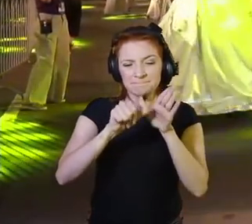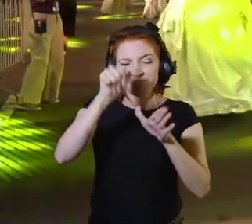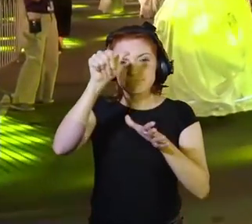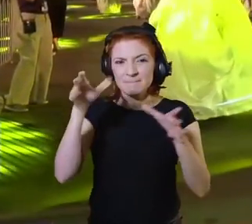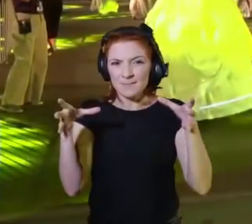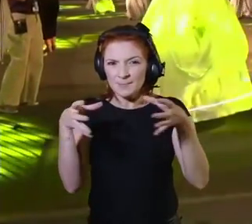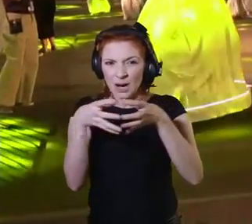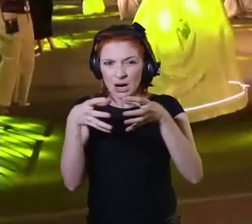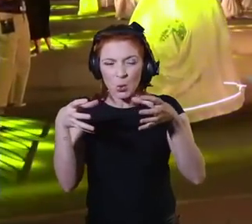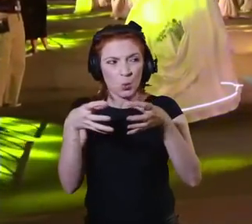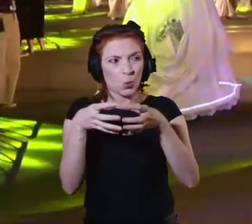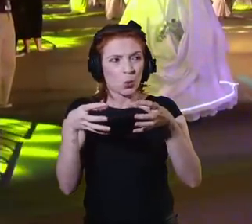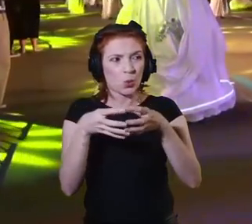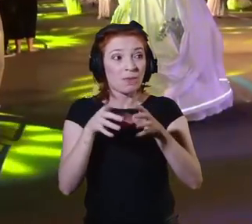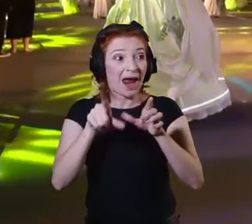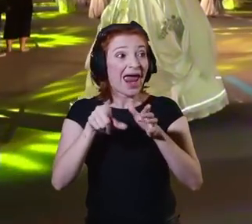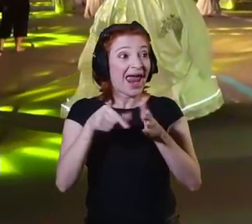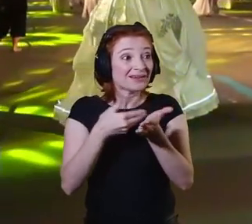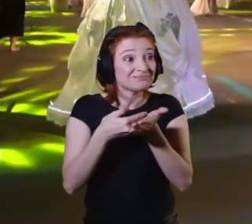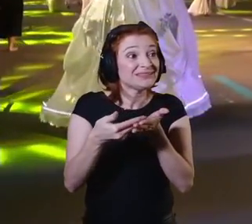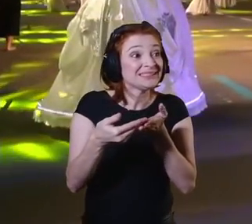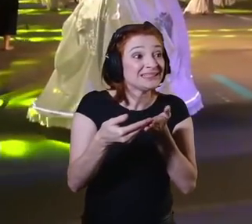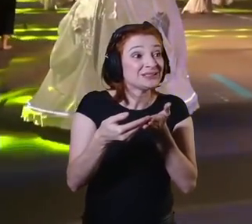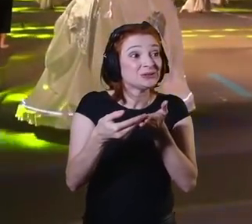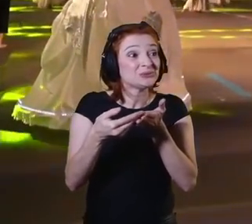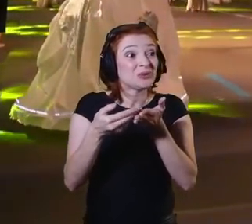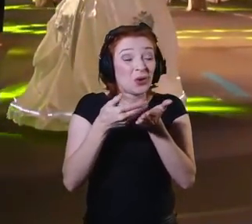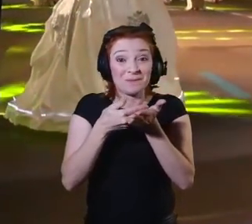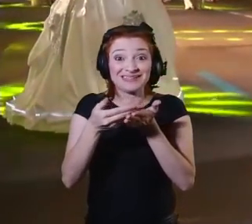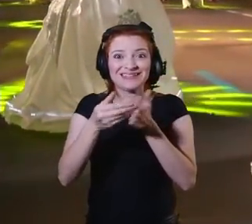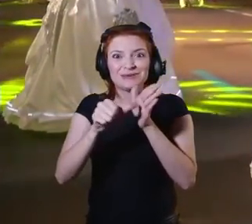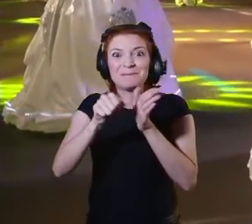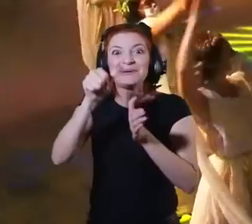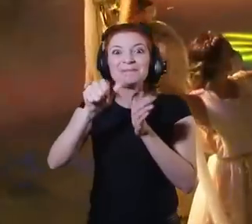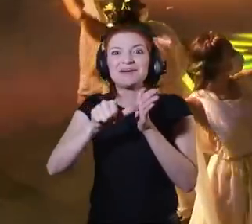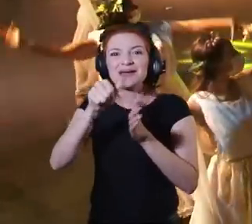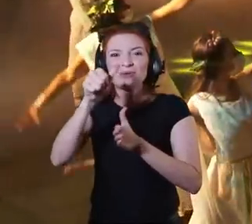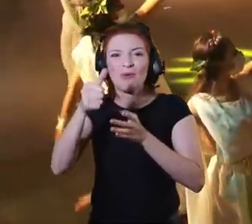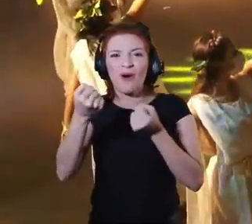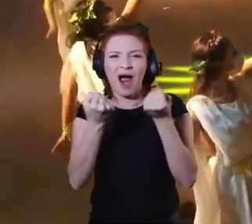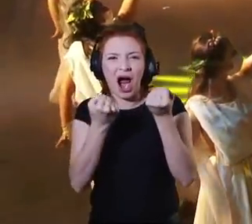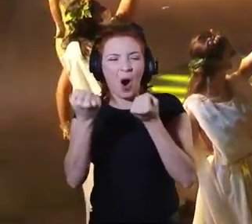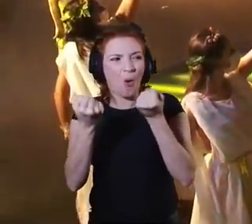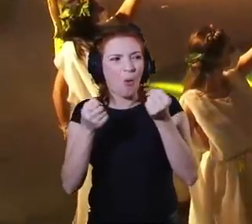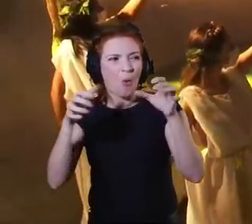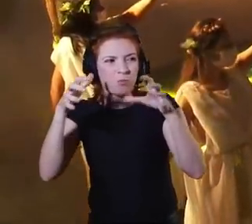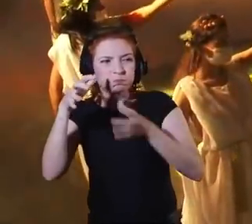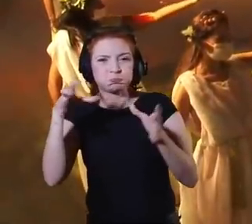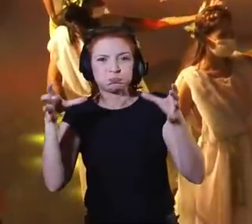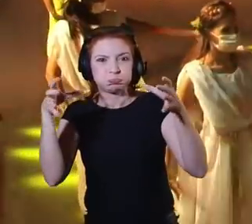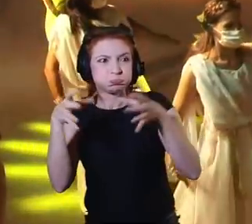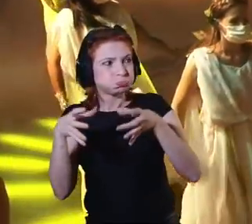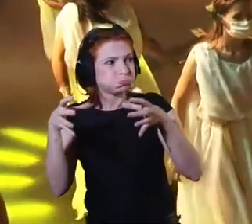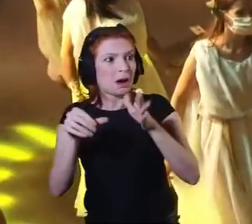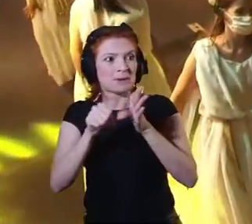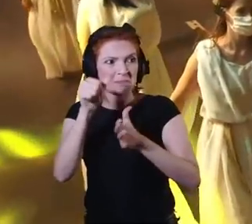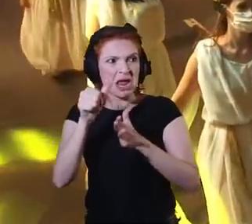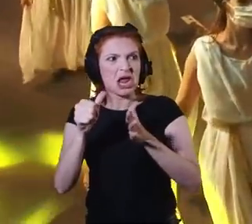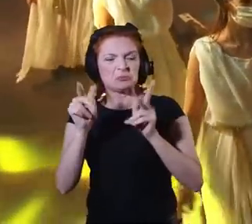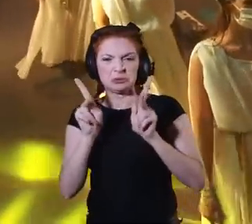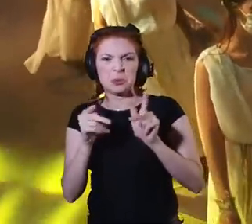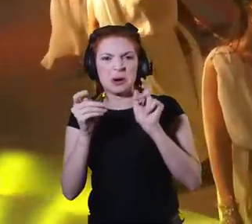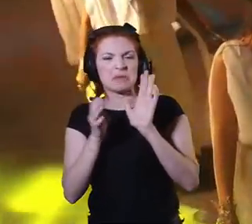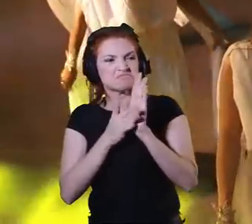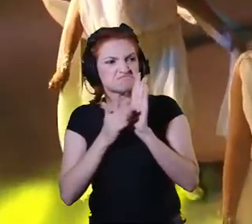alegórico está chegando, passando a Marquês do Herval, o primeiro carro alegórico. A primeira ala foi bastante aplaudida aqui